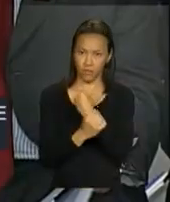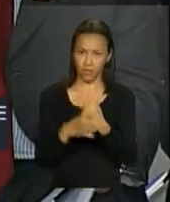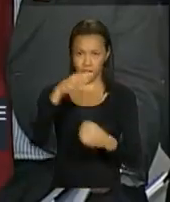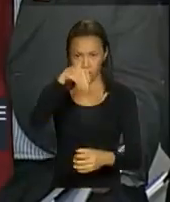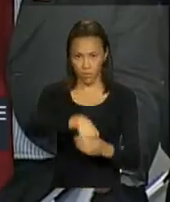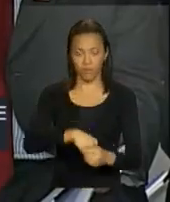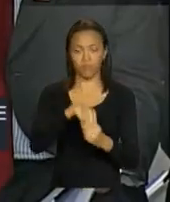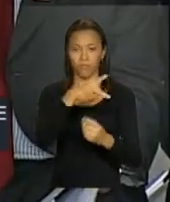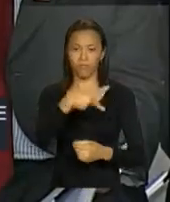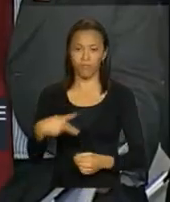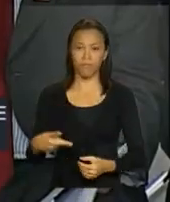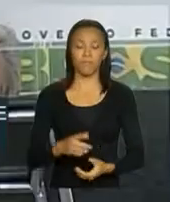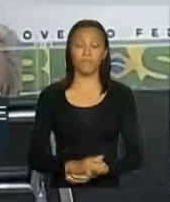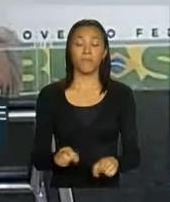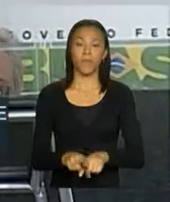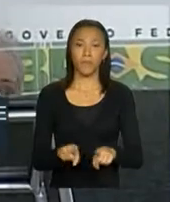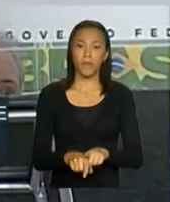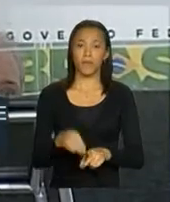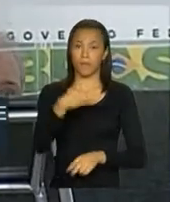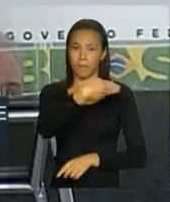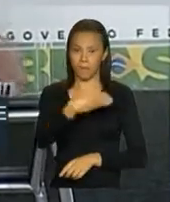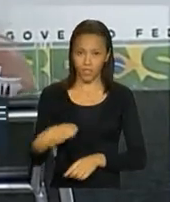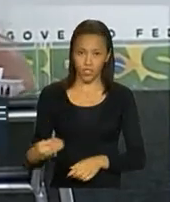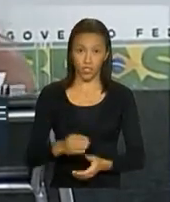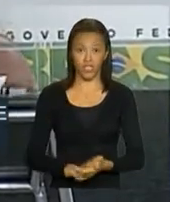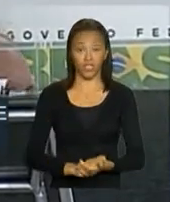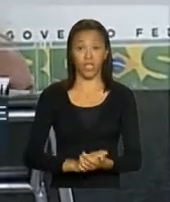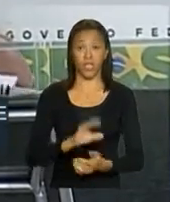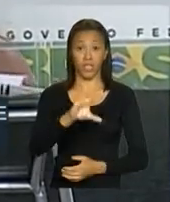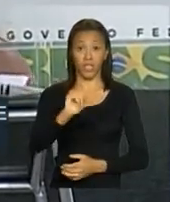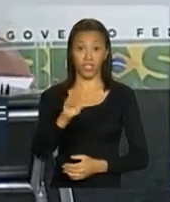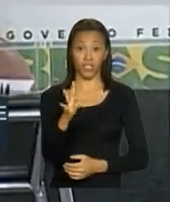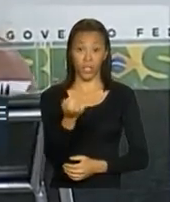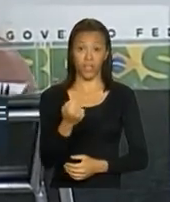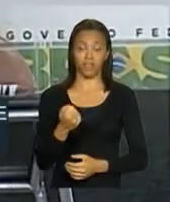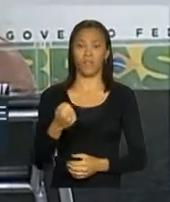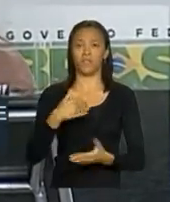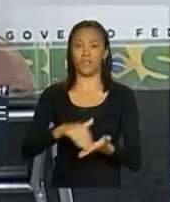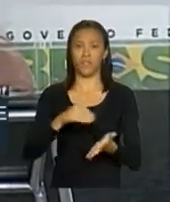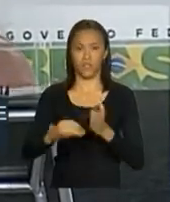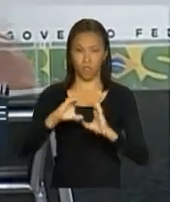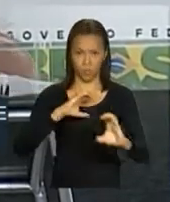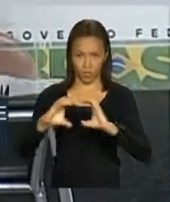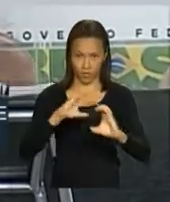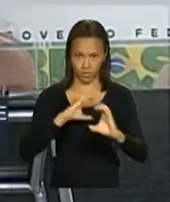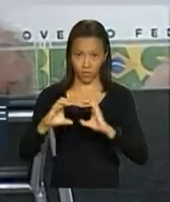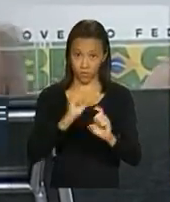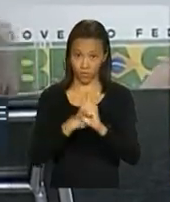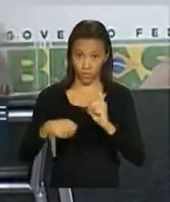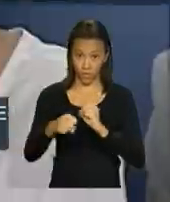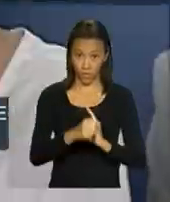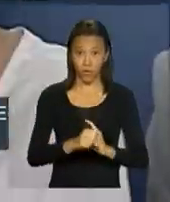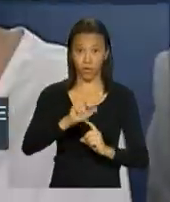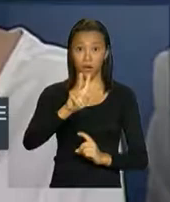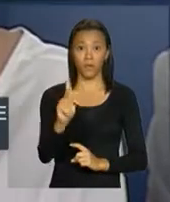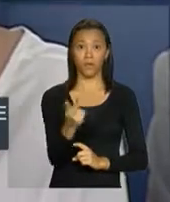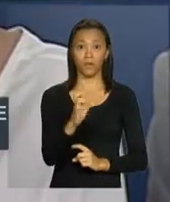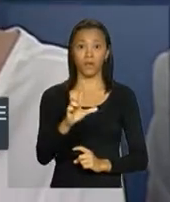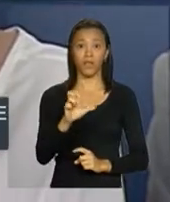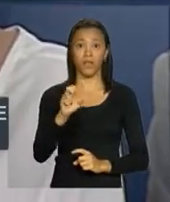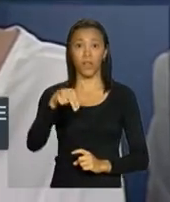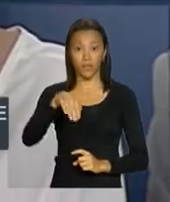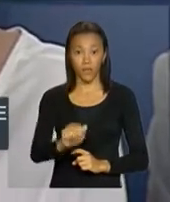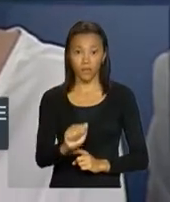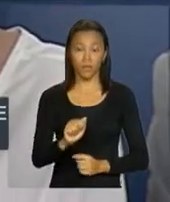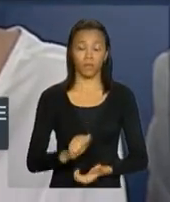Institucional, a ministra-chefe da Secretaria de Comunicação Social, Helena Chagas,